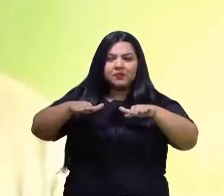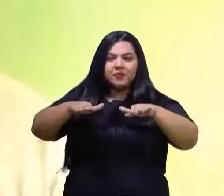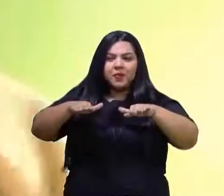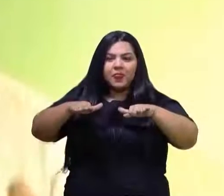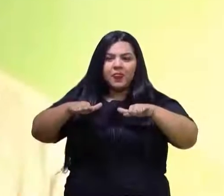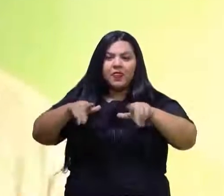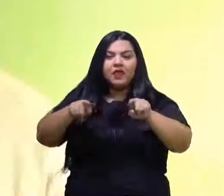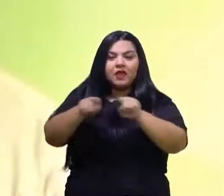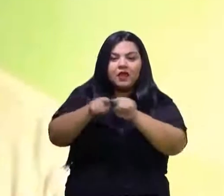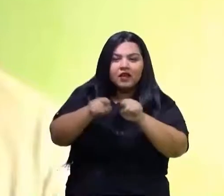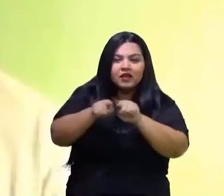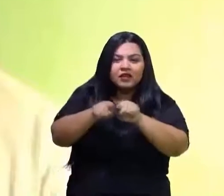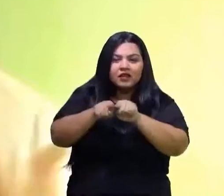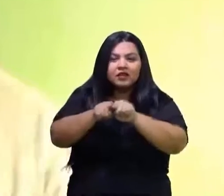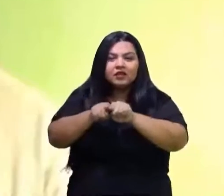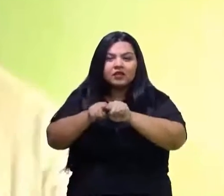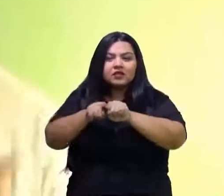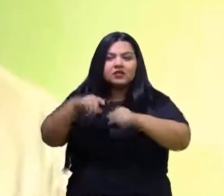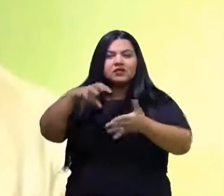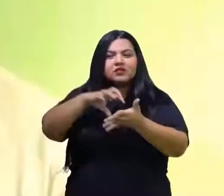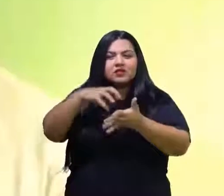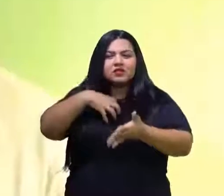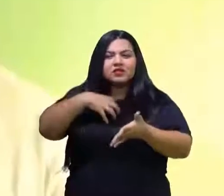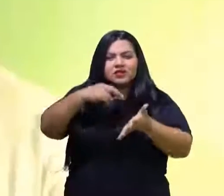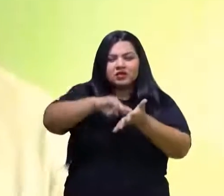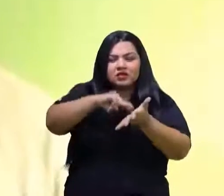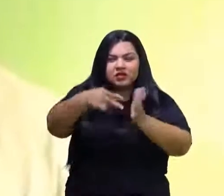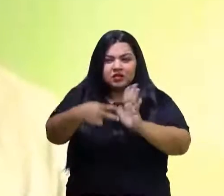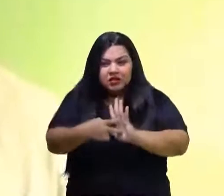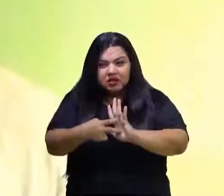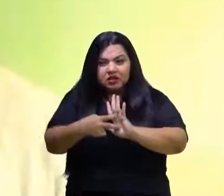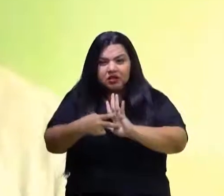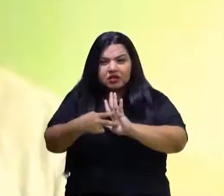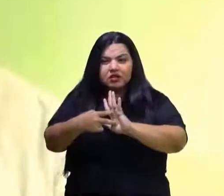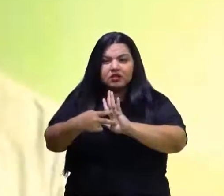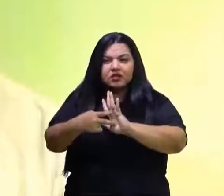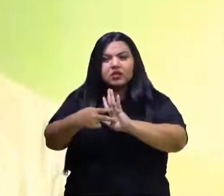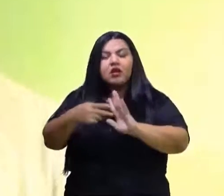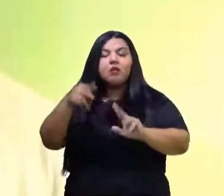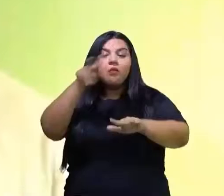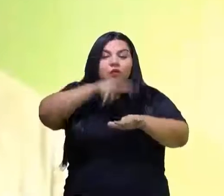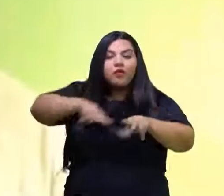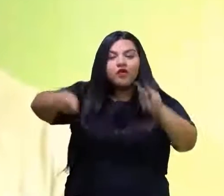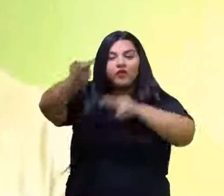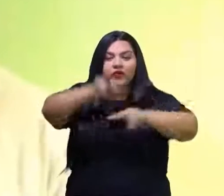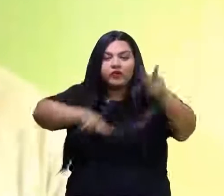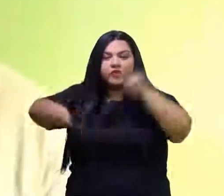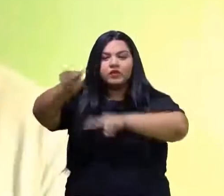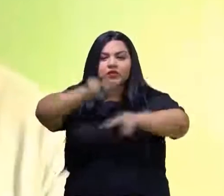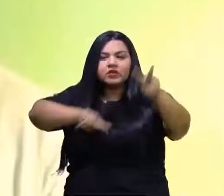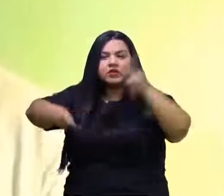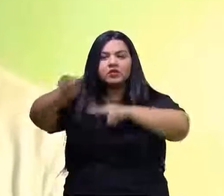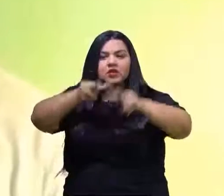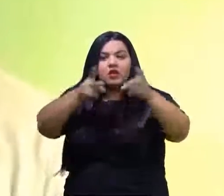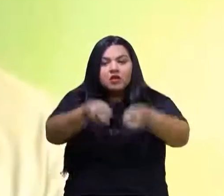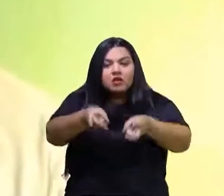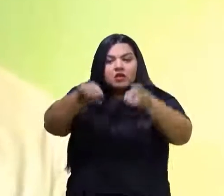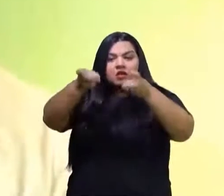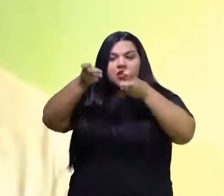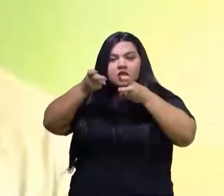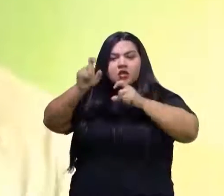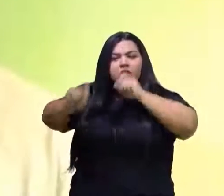Também está relacionada com os outros sentidos, a visão, o olfato, mas principalmente a visão, né? Basicamente, a nossa percepção